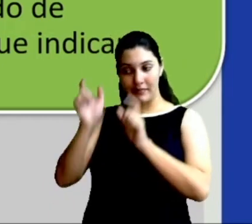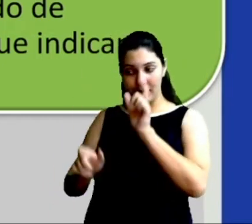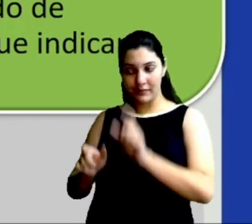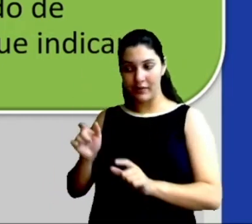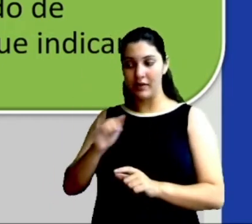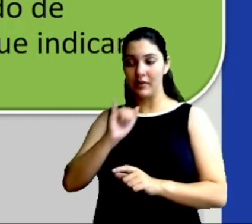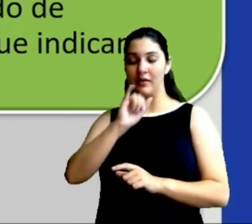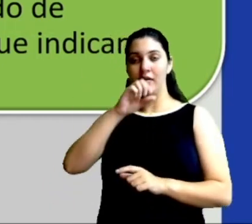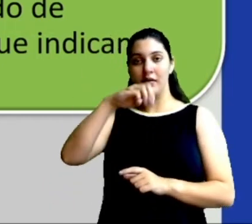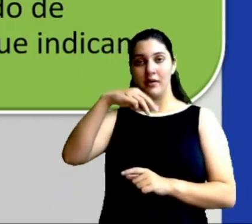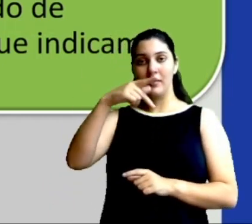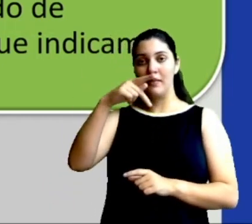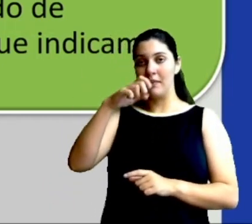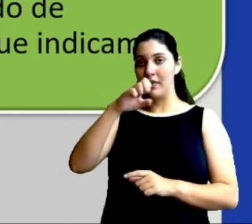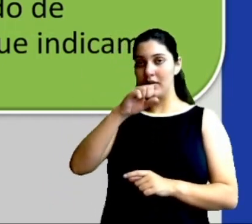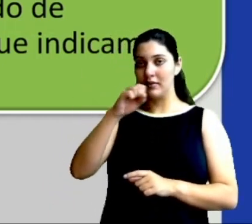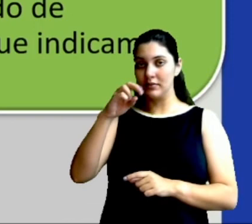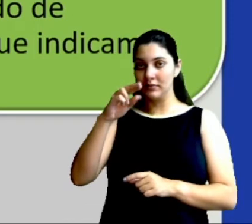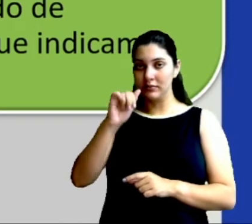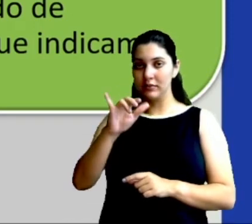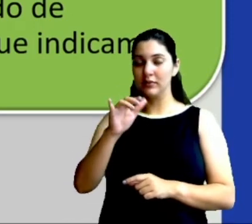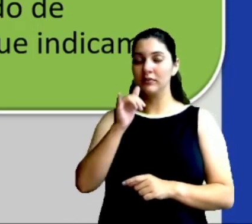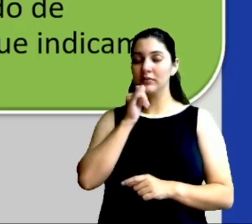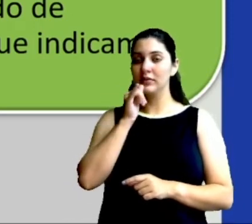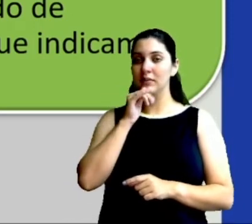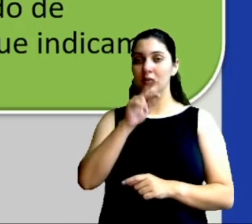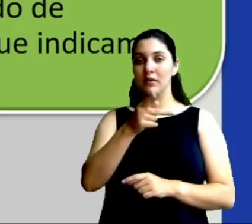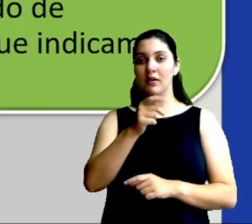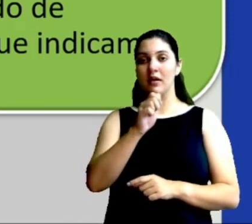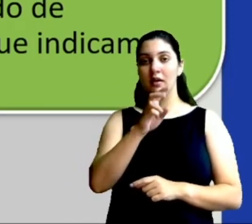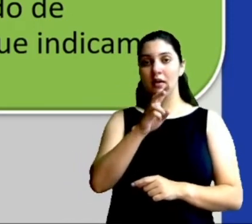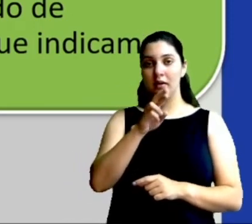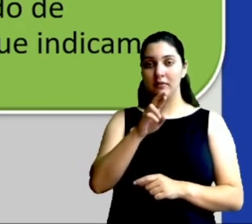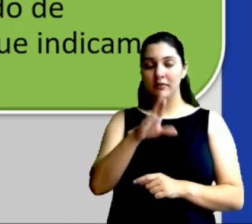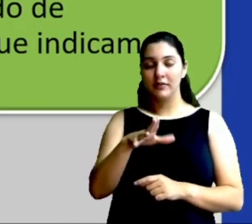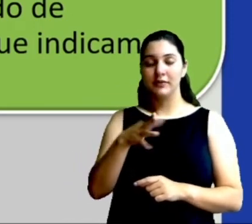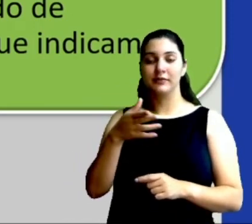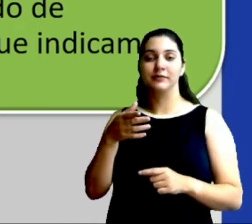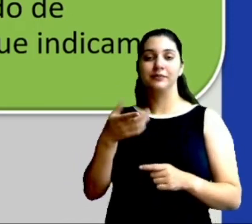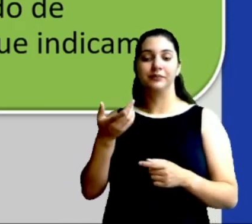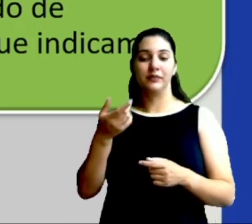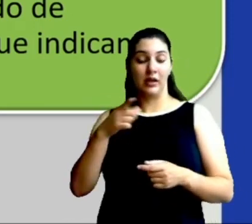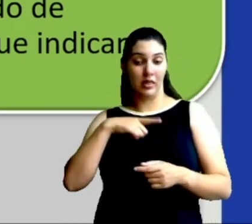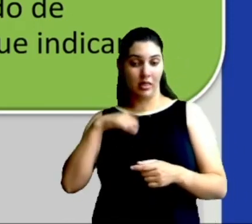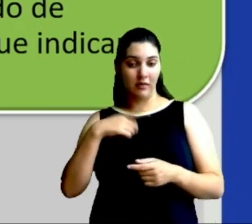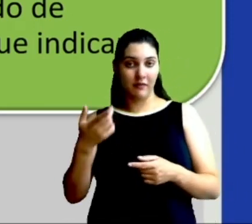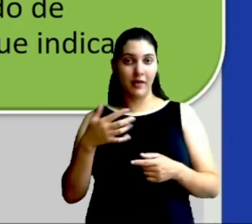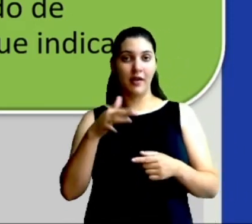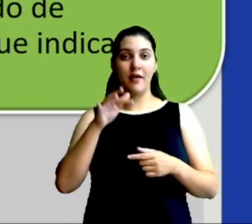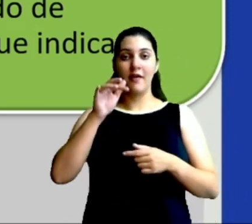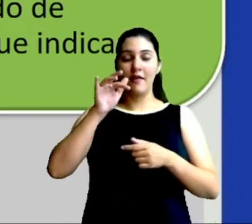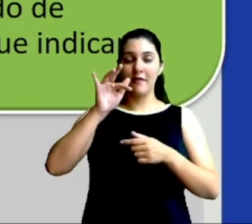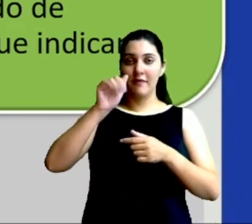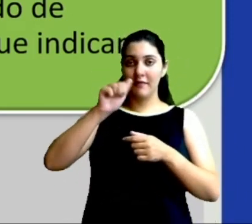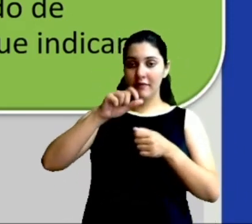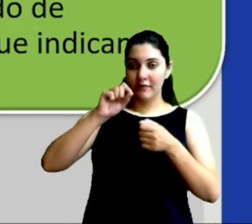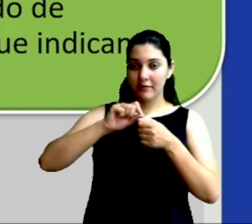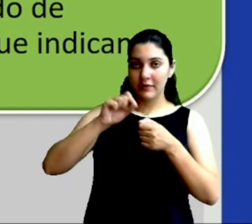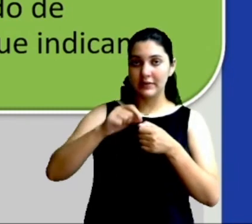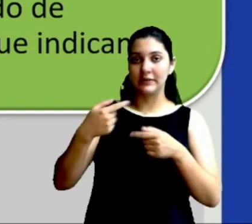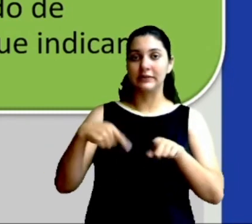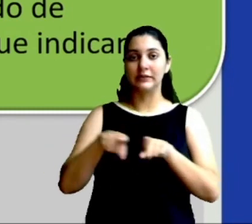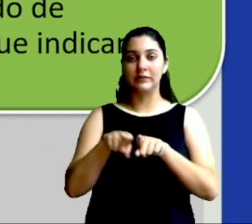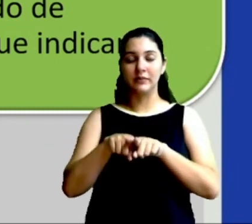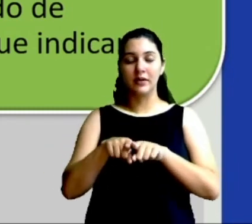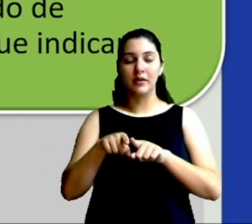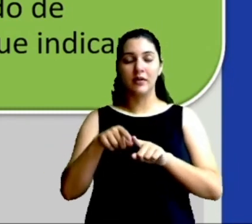verbos impessoais, que nesse caso é o haver, com o sentido de existir, fazer, quando indicar um tempo decorrido, ou também os verbos